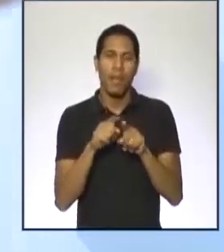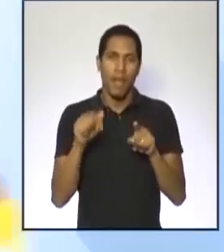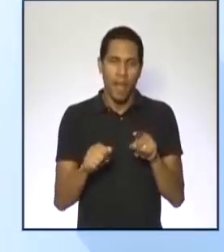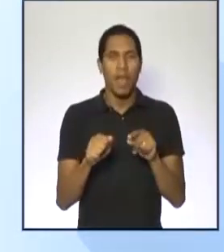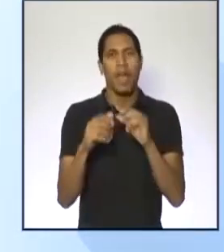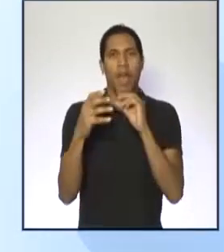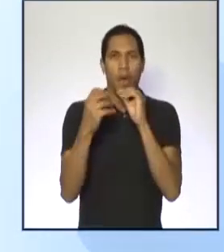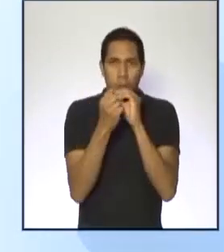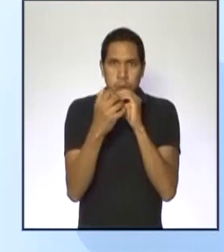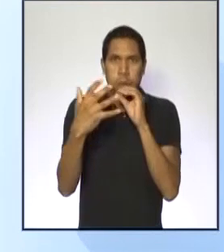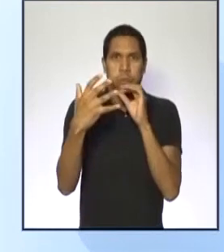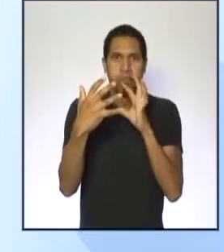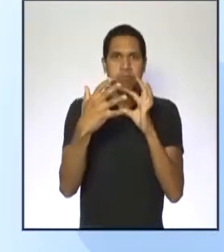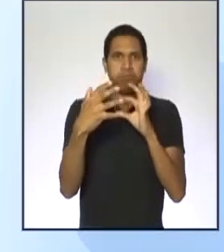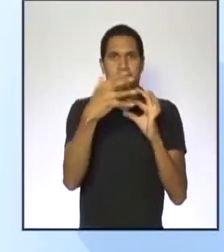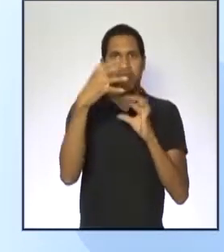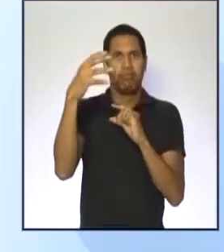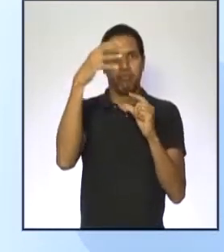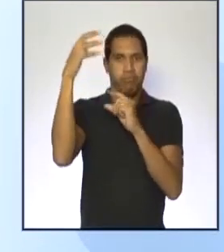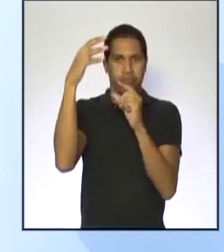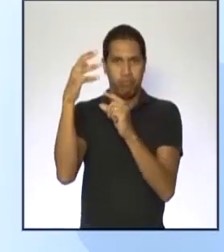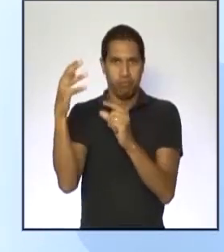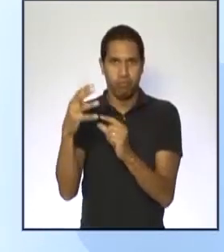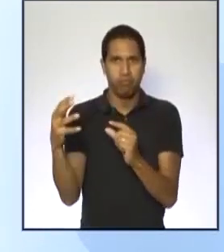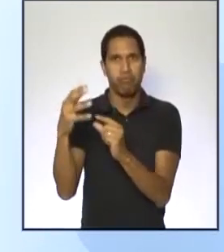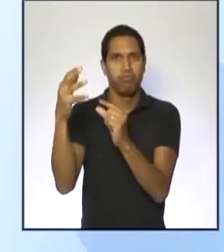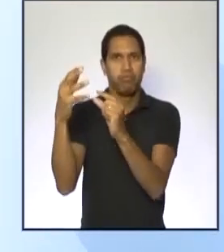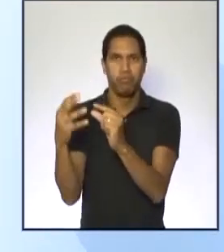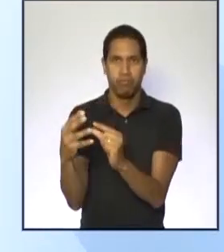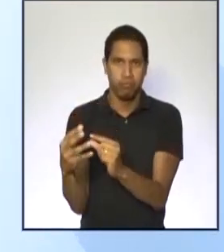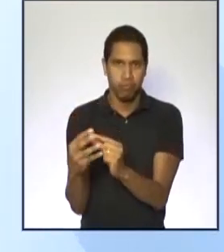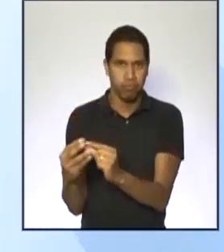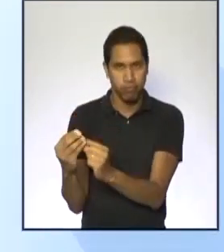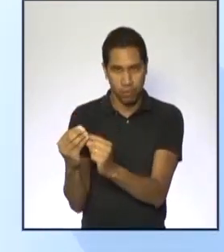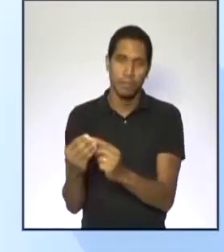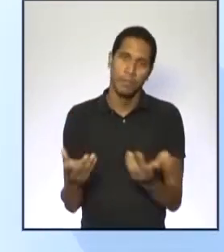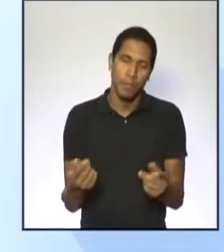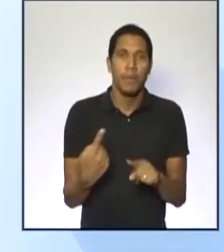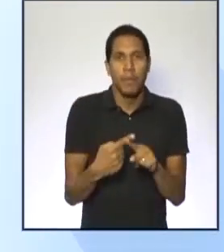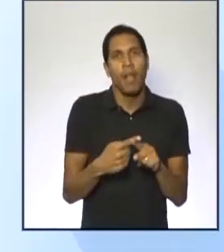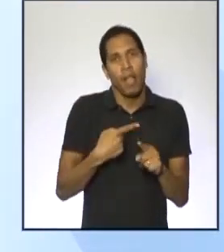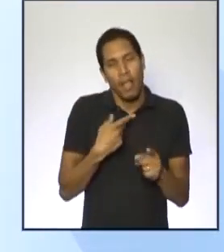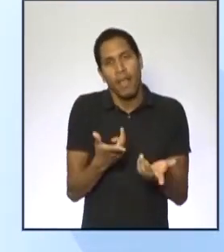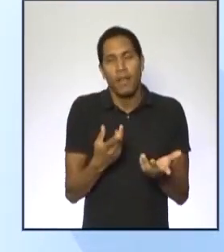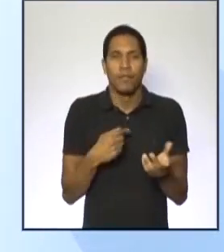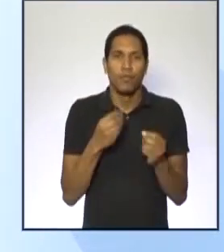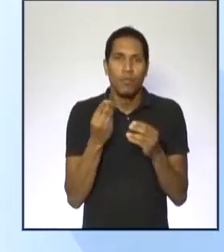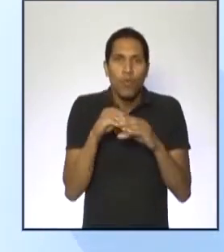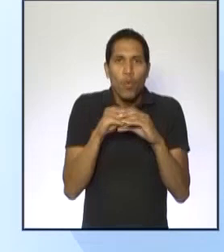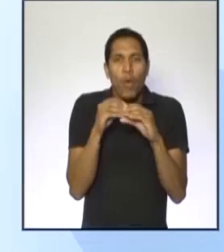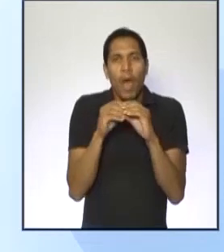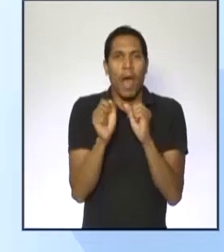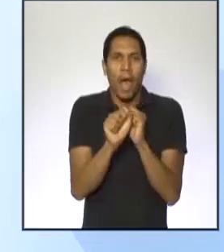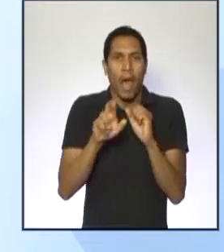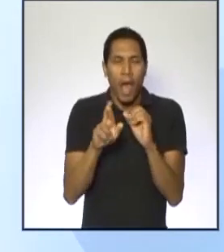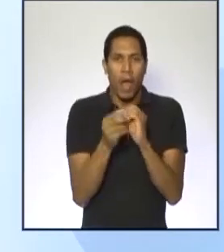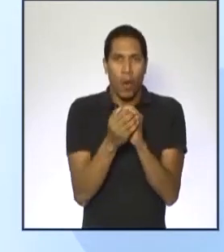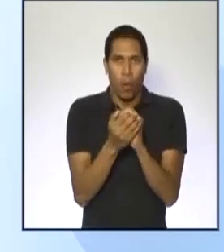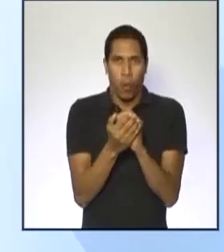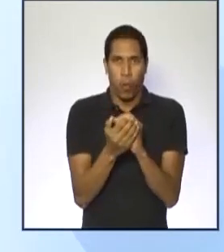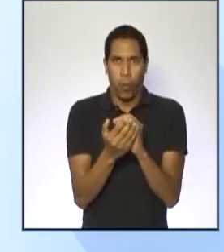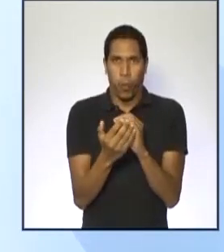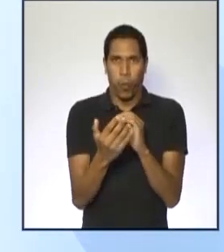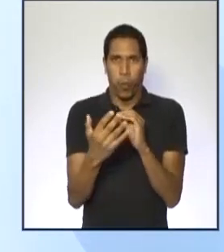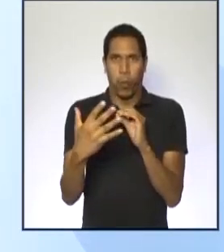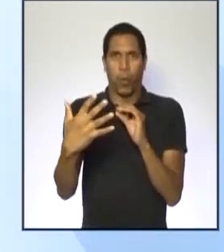querendo voar. Isso ocorre porque eu provoquei, né? Ela estava cheia de ar dentro e no momento que eu